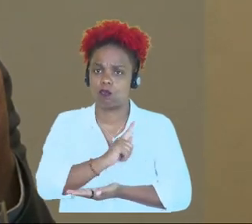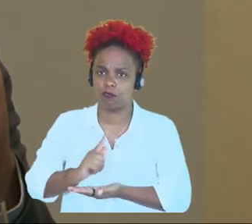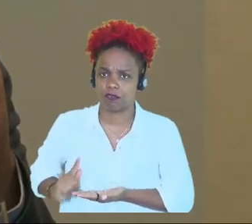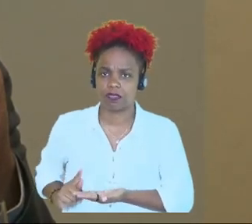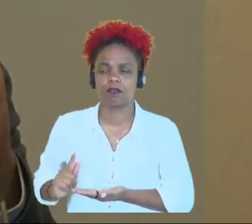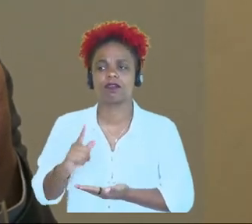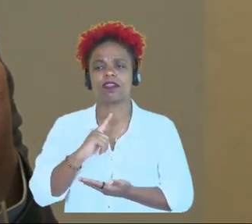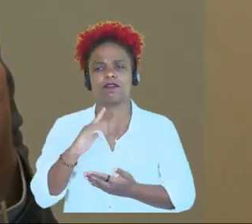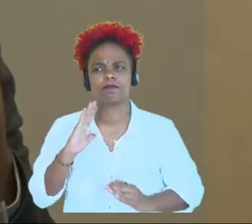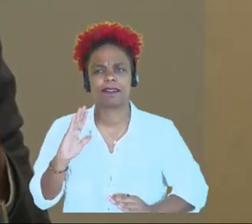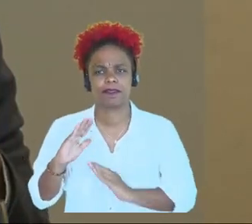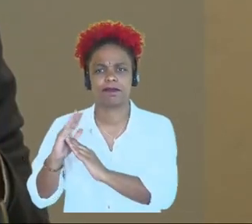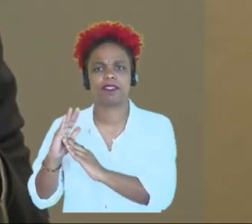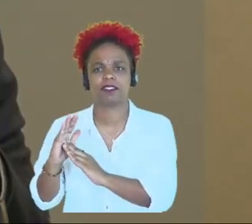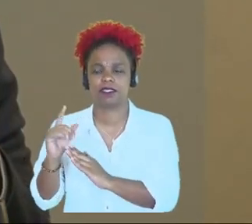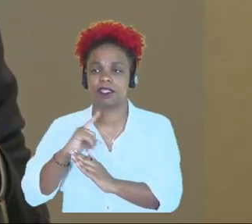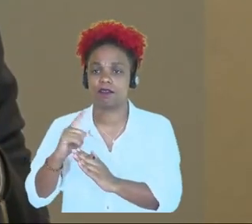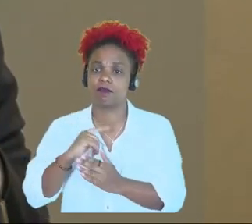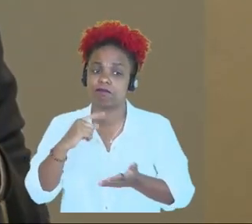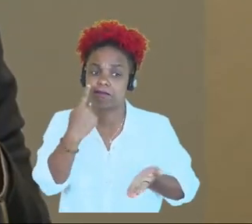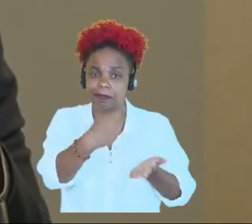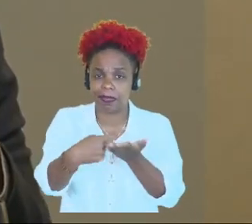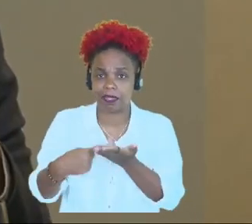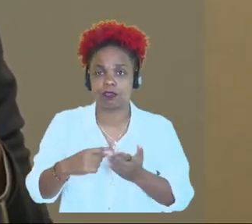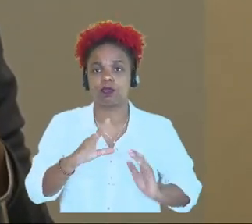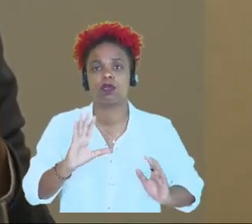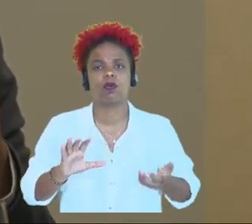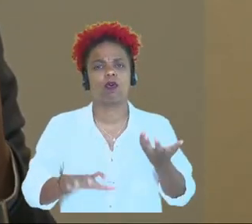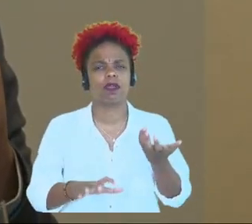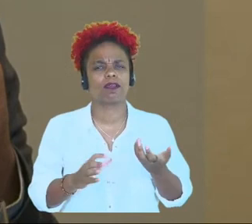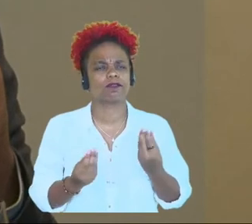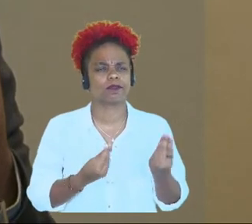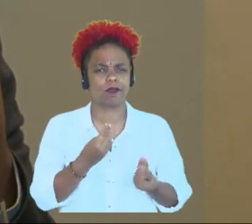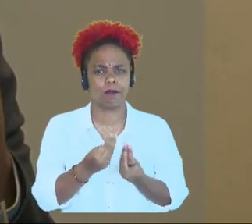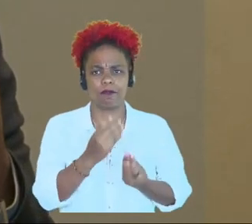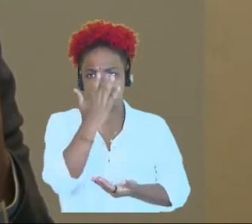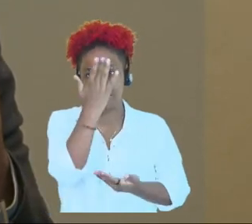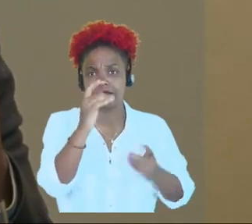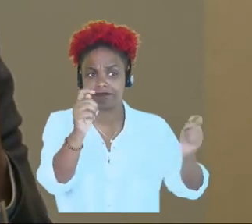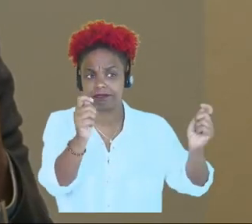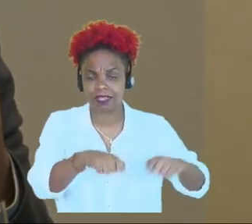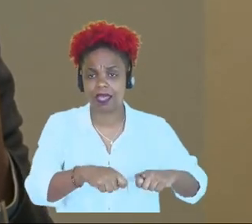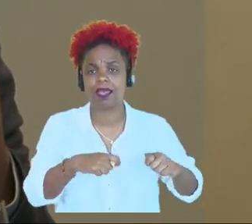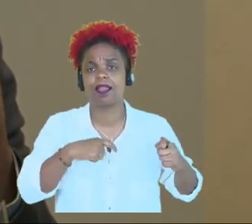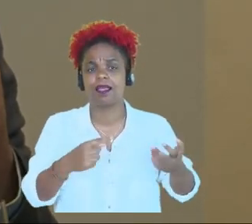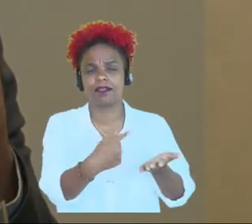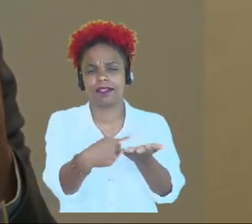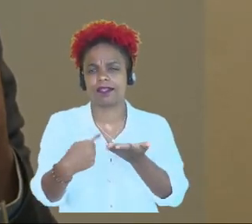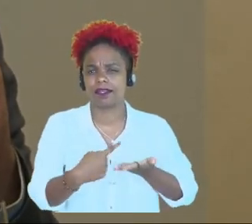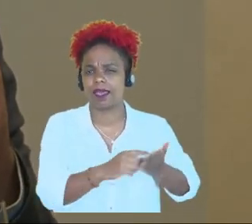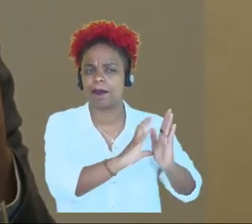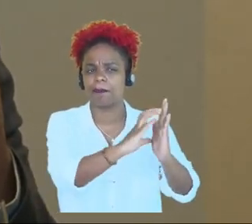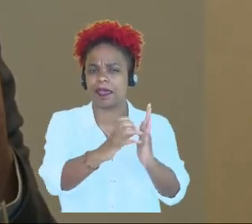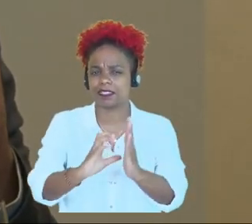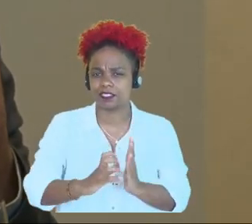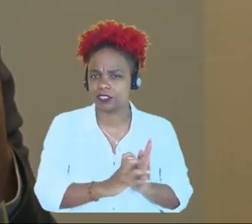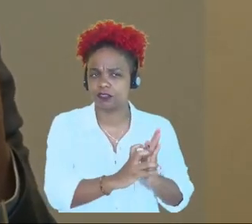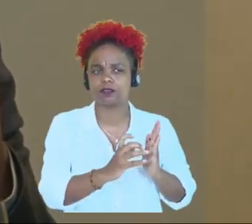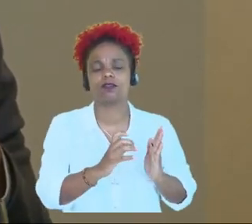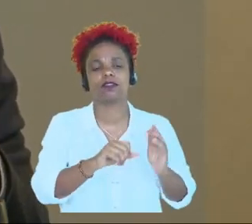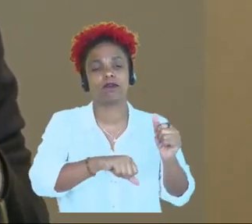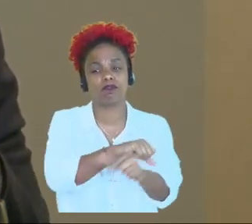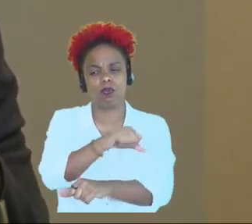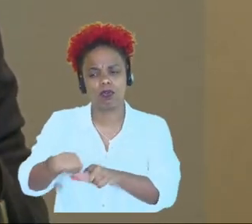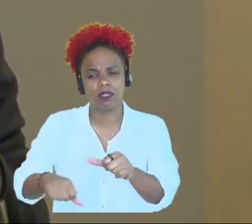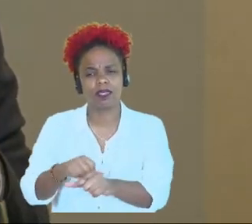governabilidade ela depende de um pacto político no Congresso, que hoje se facilita pelas questões partidárias, sobretudo, essa mudança que está acontecendo,